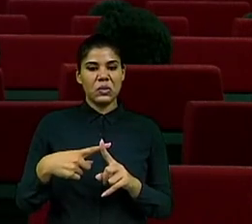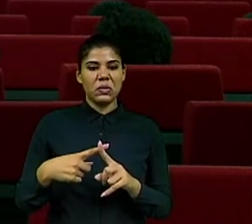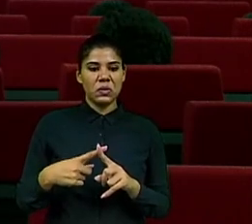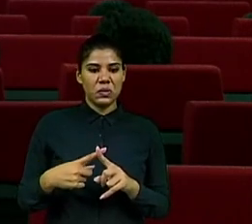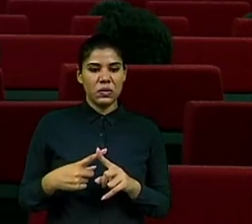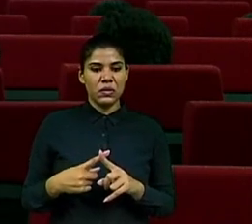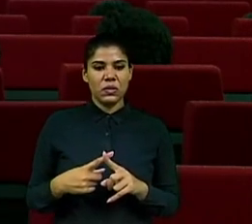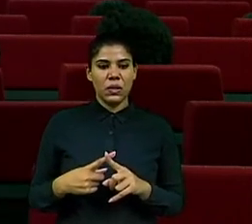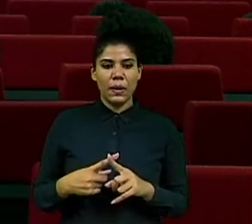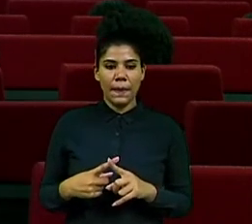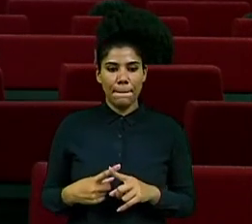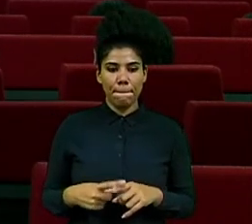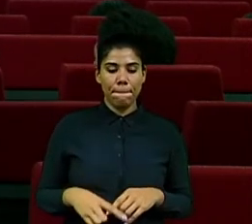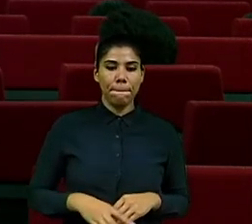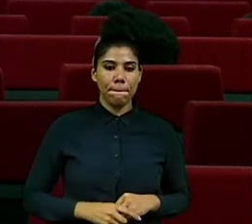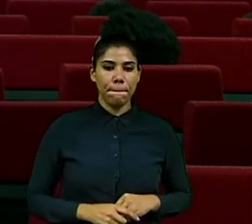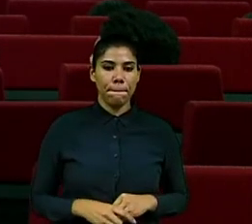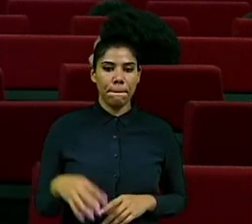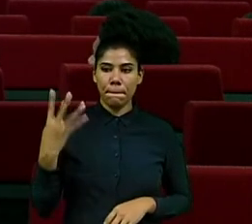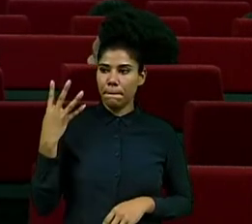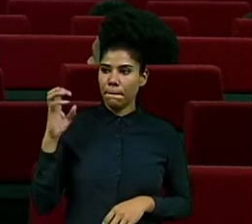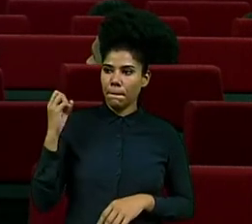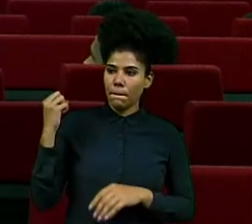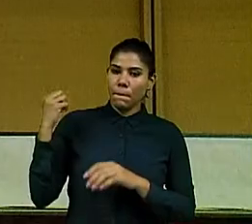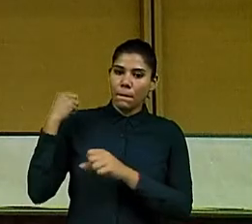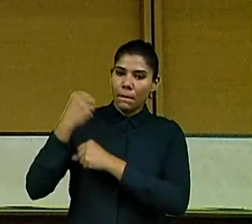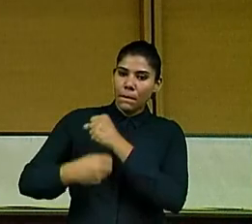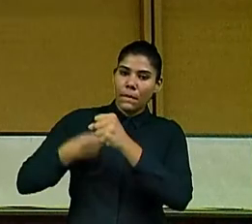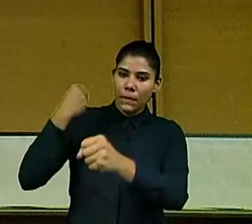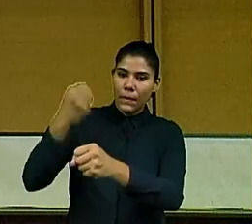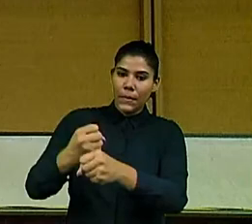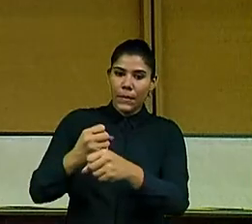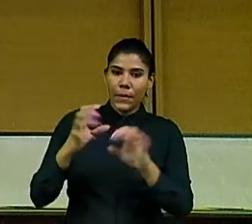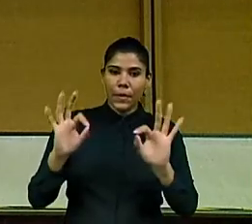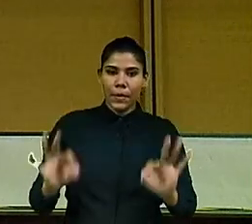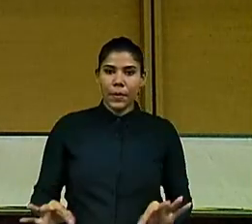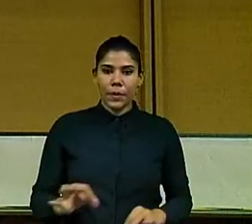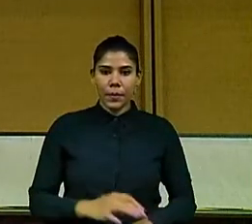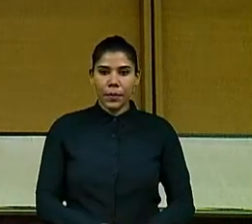né dos últimos 40 anos para cá Com certeza